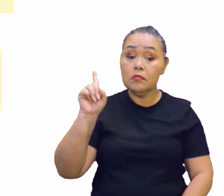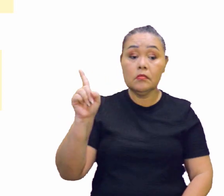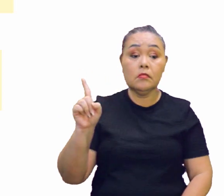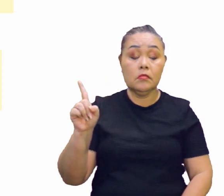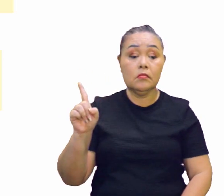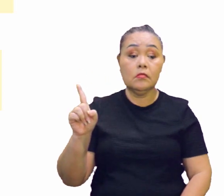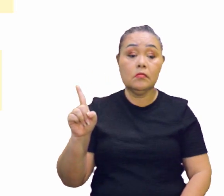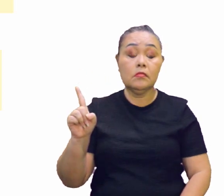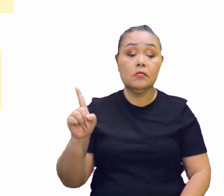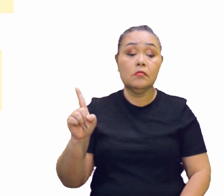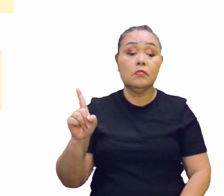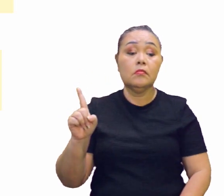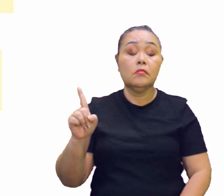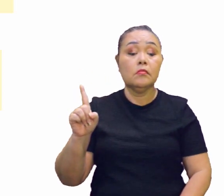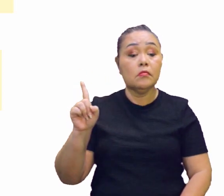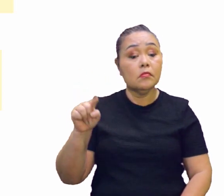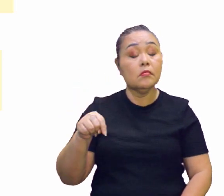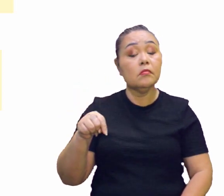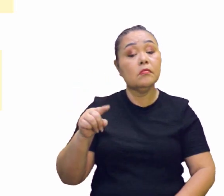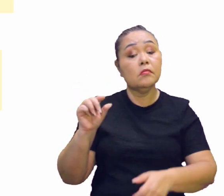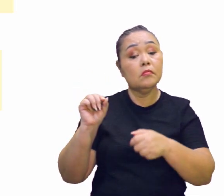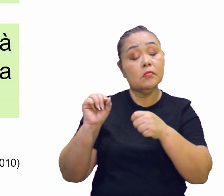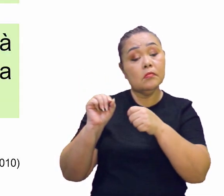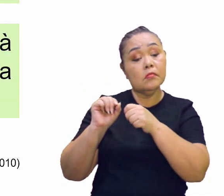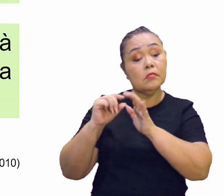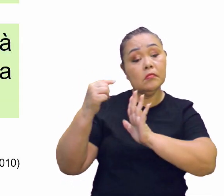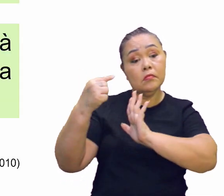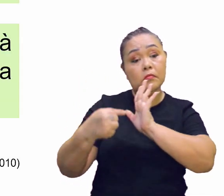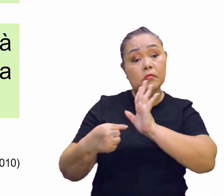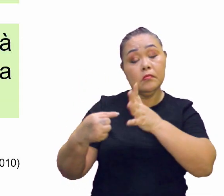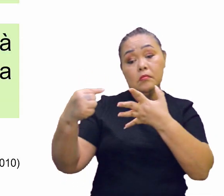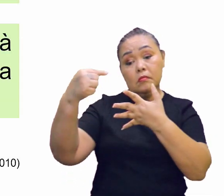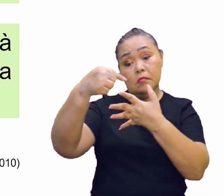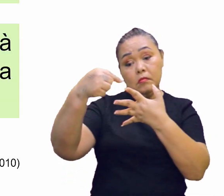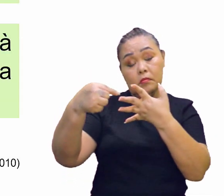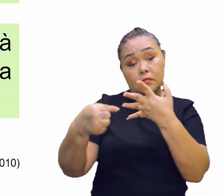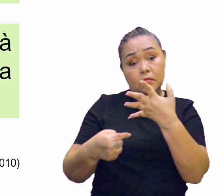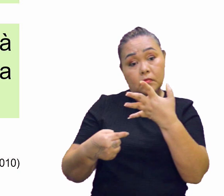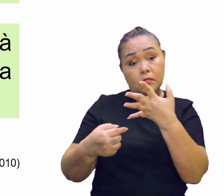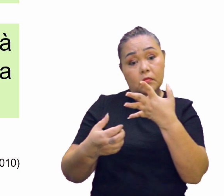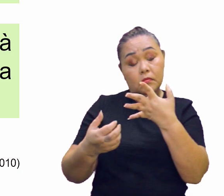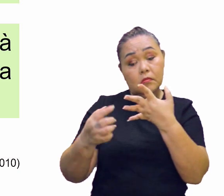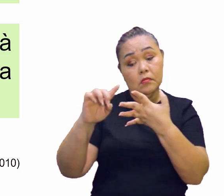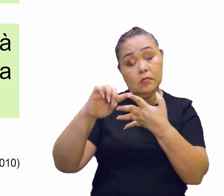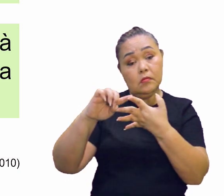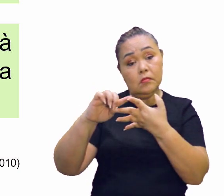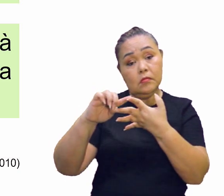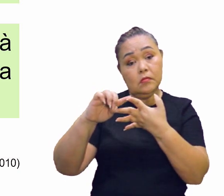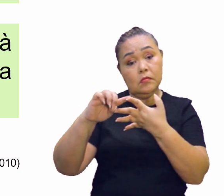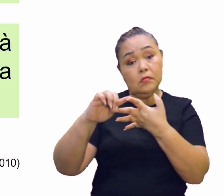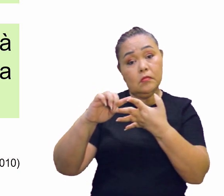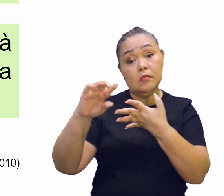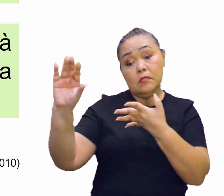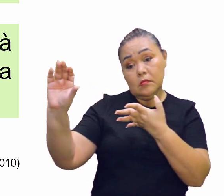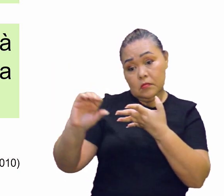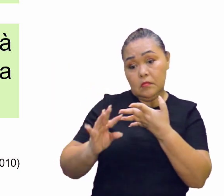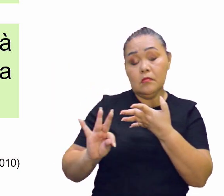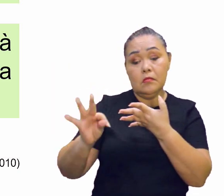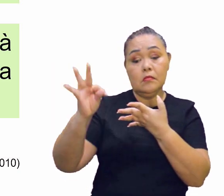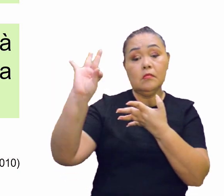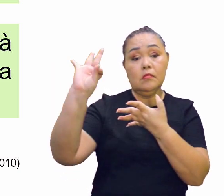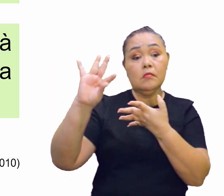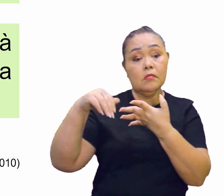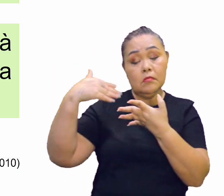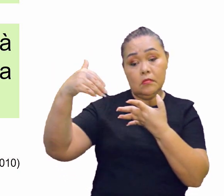Para essa regionalização foram considerados os seguintes aspectos: a questão dos recursos